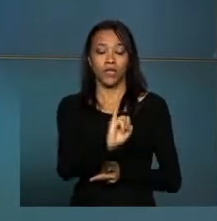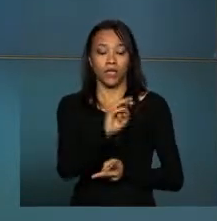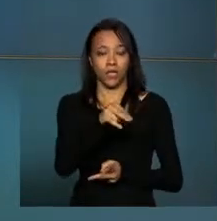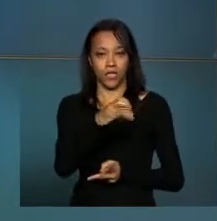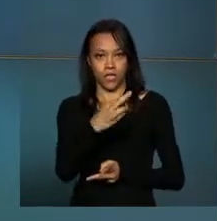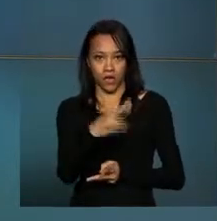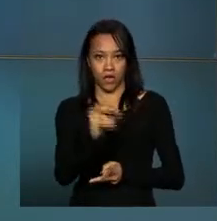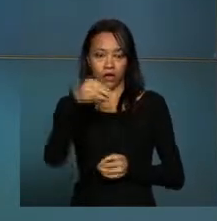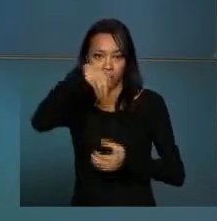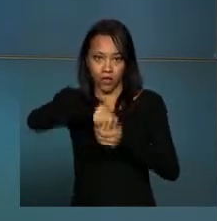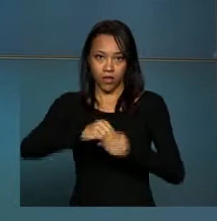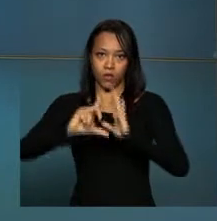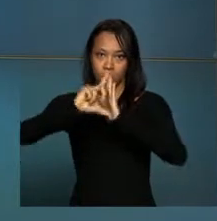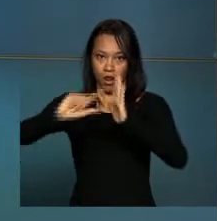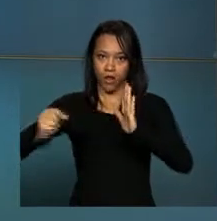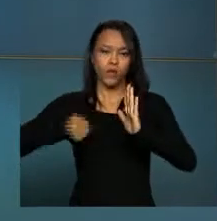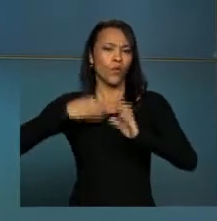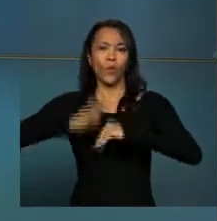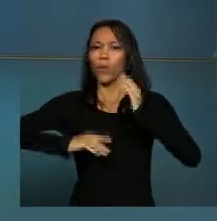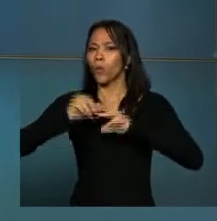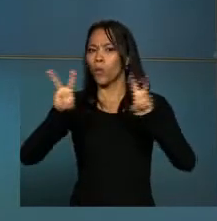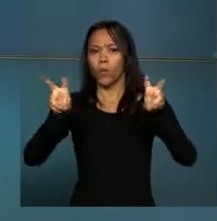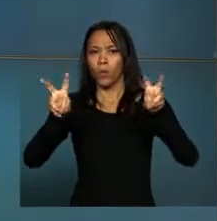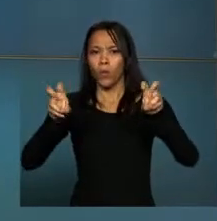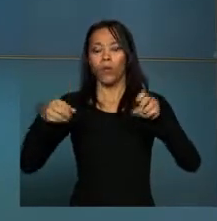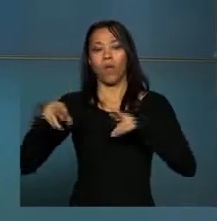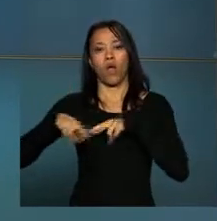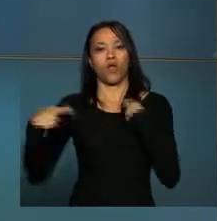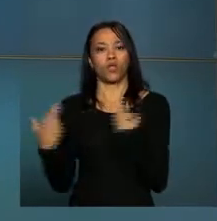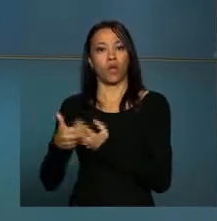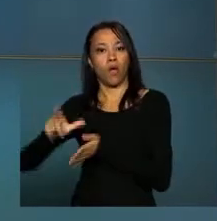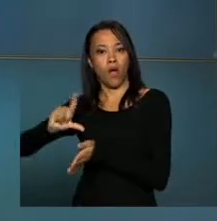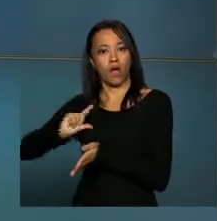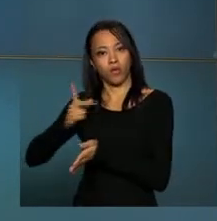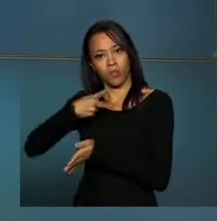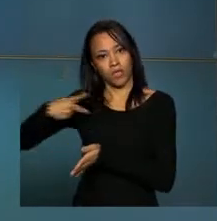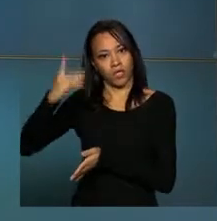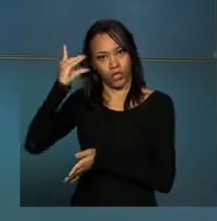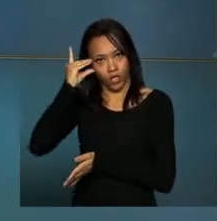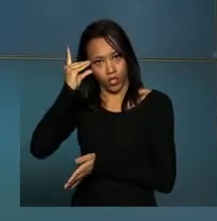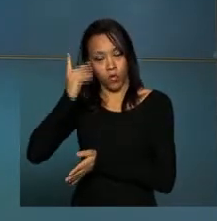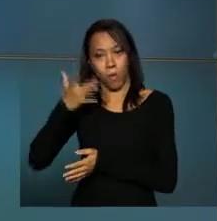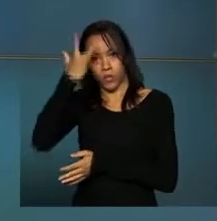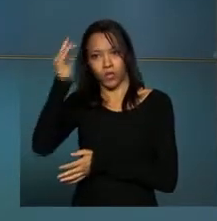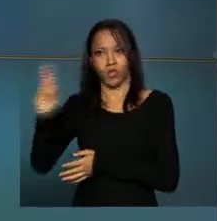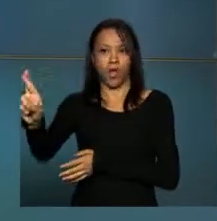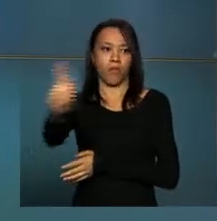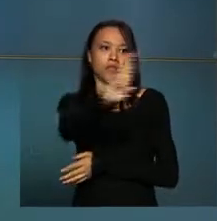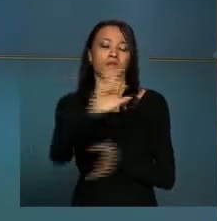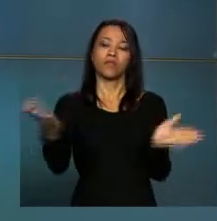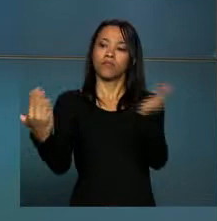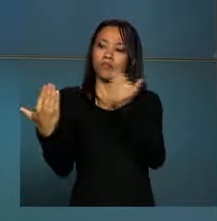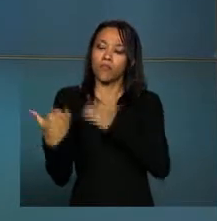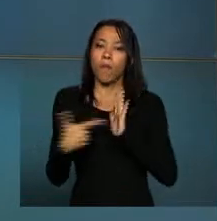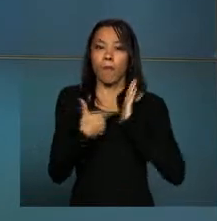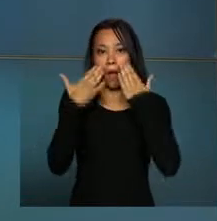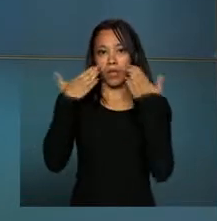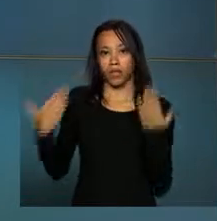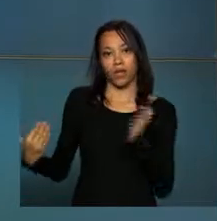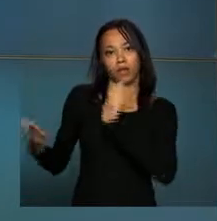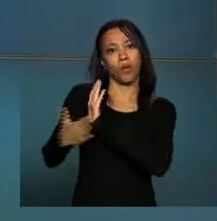Palácio do Planalto. Eles falaram sobre a reunião entre a presidenta Dilma Rousseff e representantes da CONTAG. Foram apresentadas à presidenta